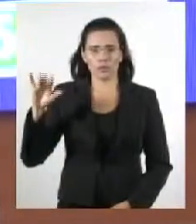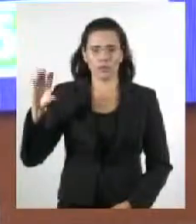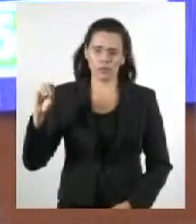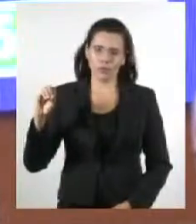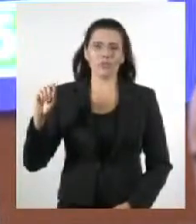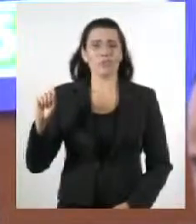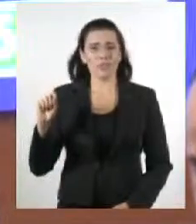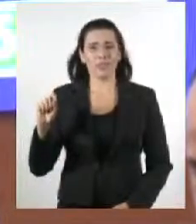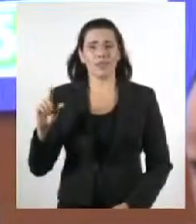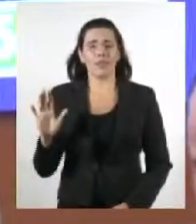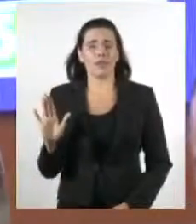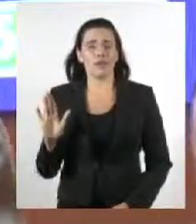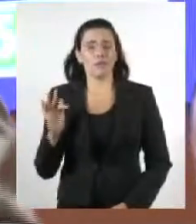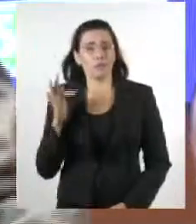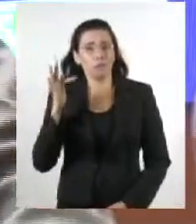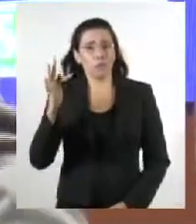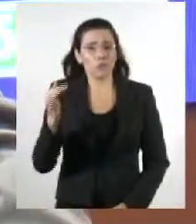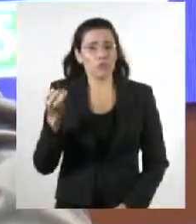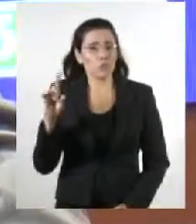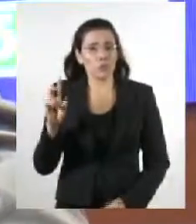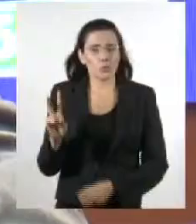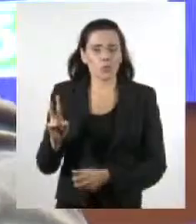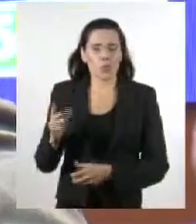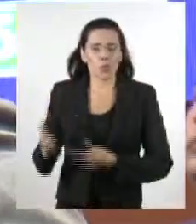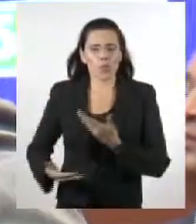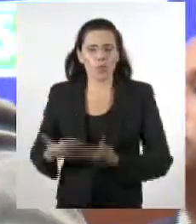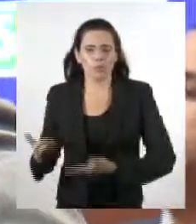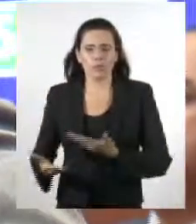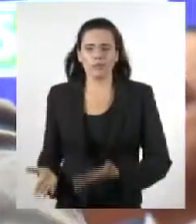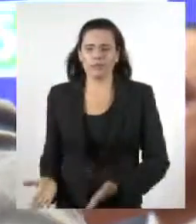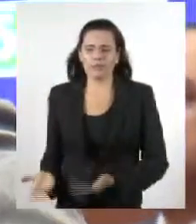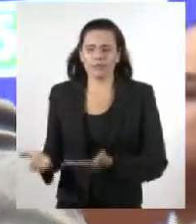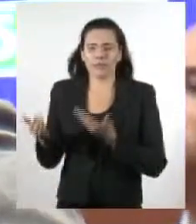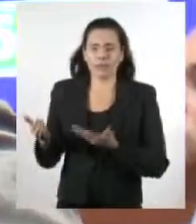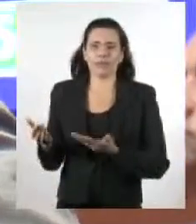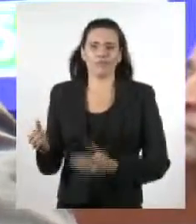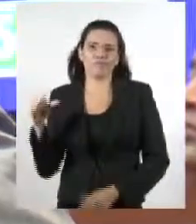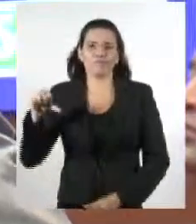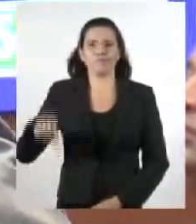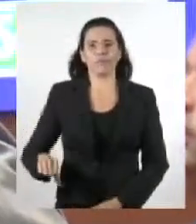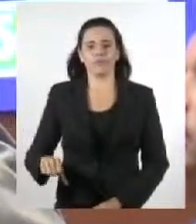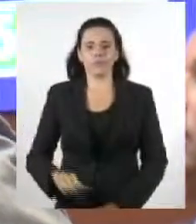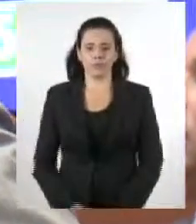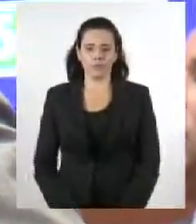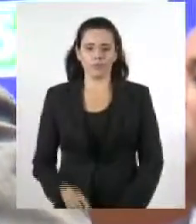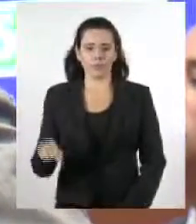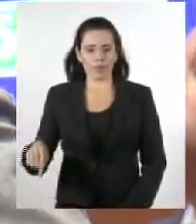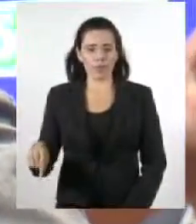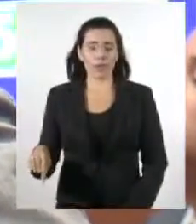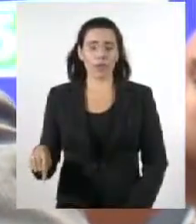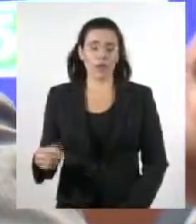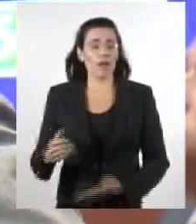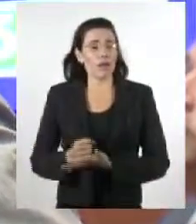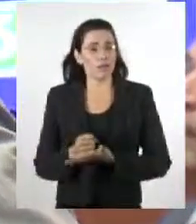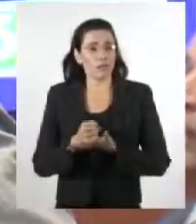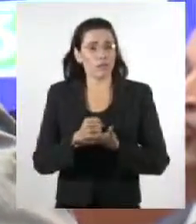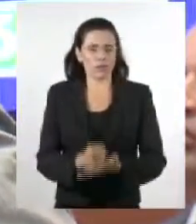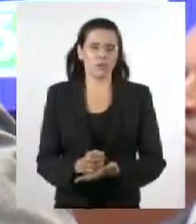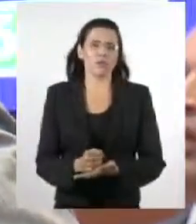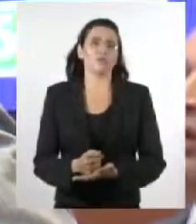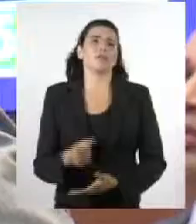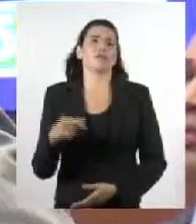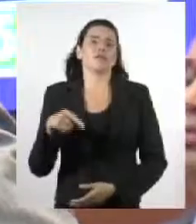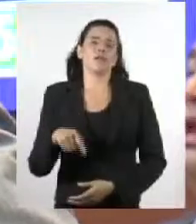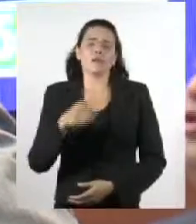é fundamental lembrar que os filantrópicos respondem por cerca de metade do atendimento aos pacientes do SUS e realizam a maioria